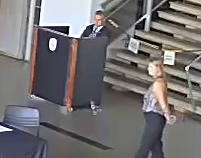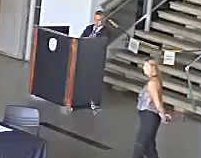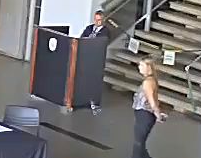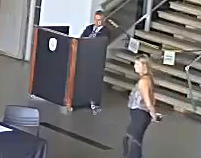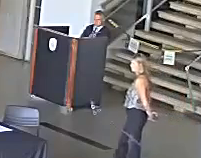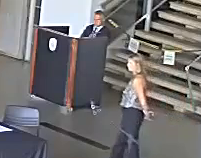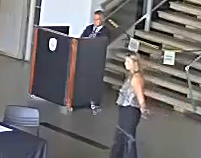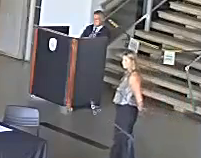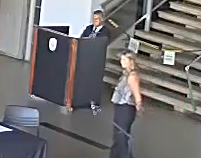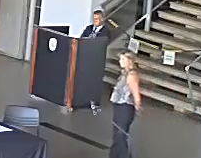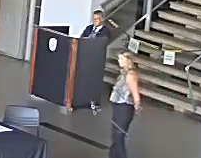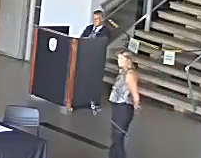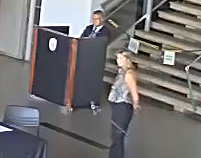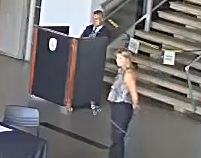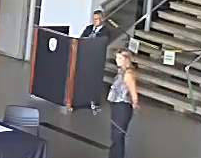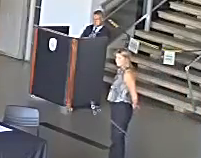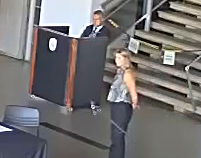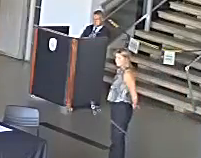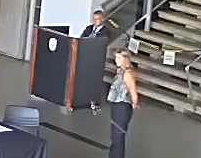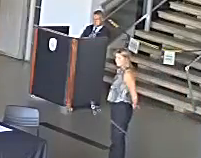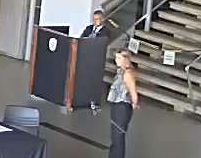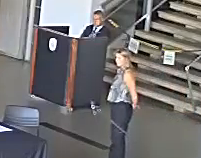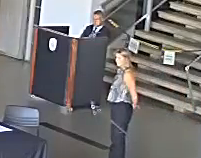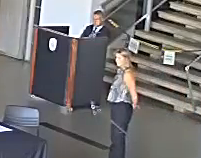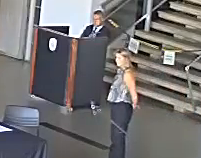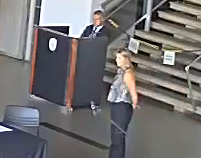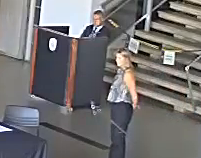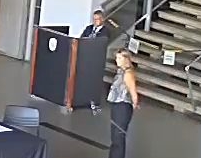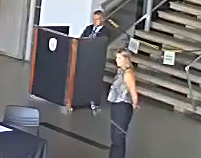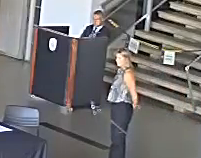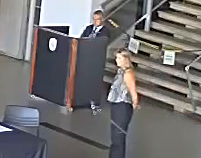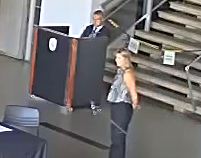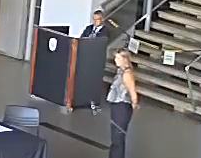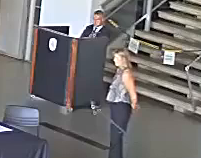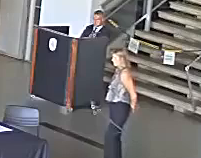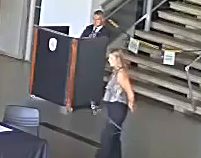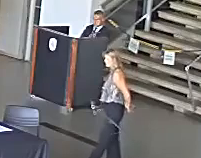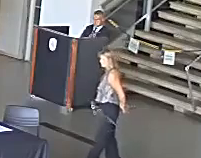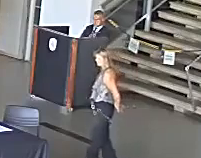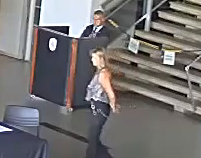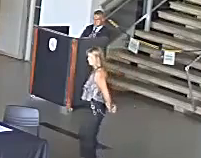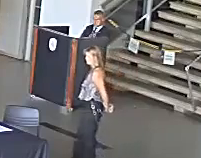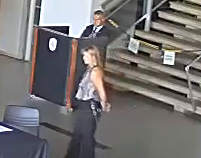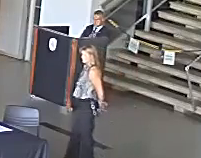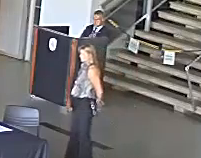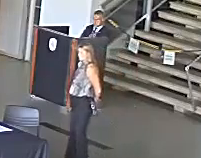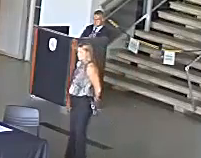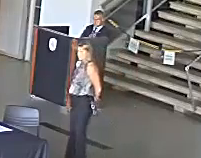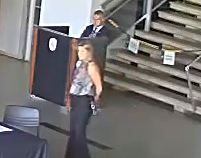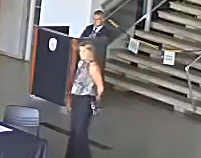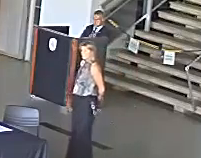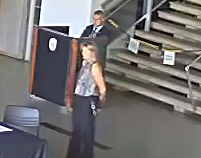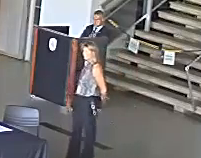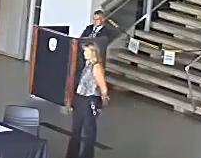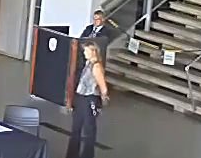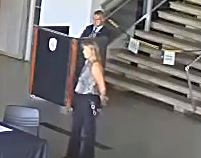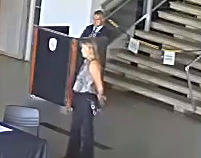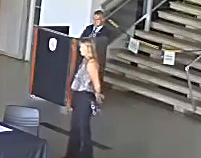Mayra Betânia Braz de Queiroz, vereadora, Câmara Municipal de